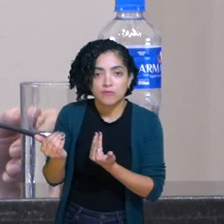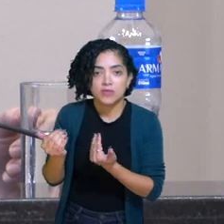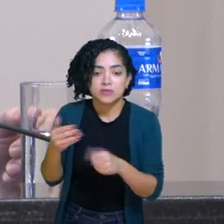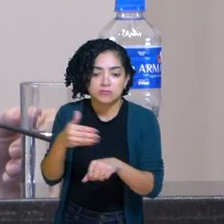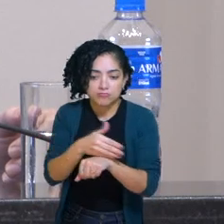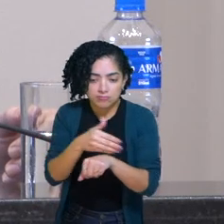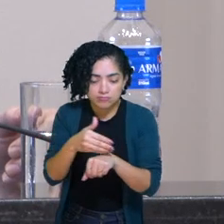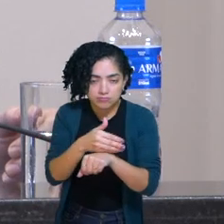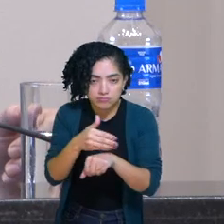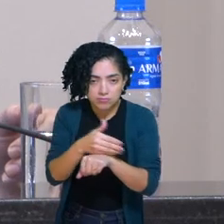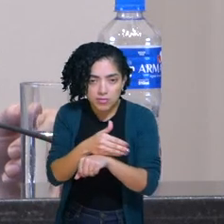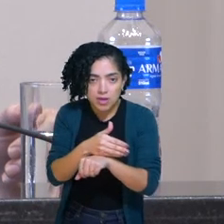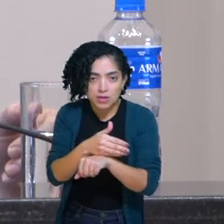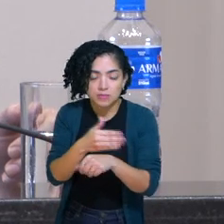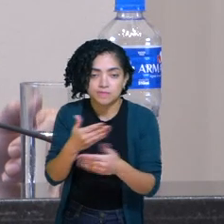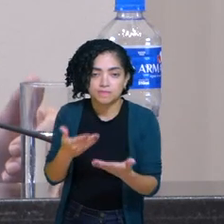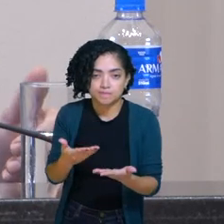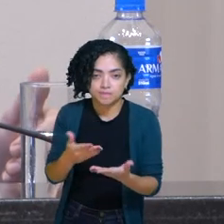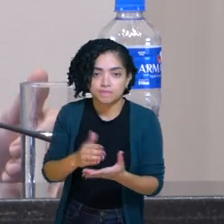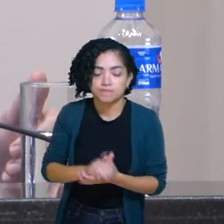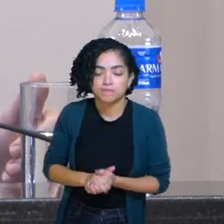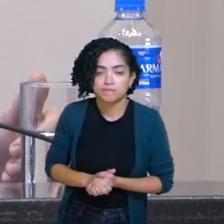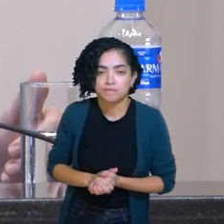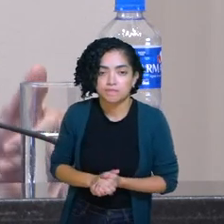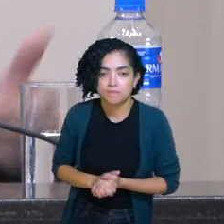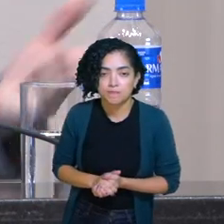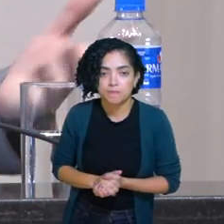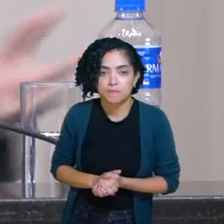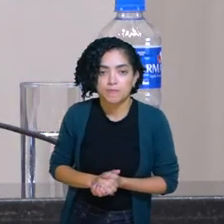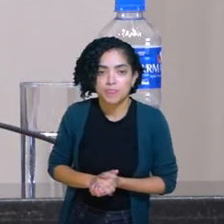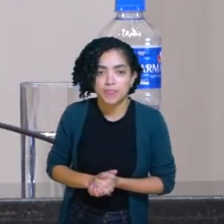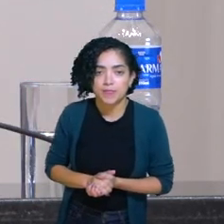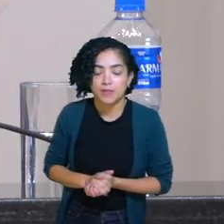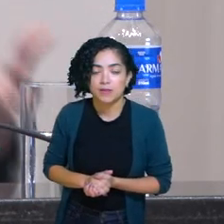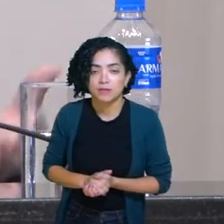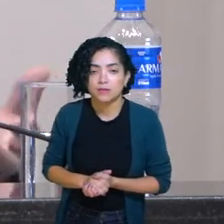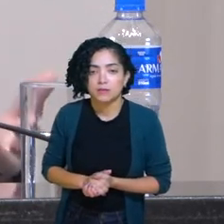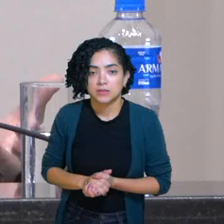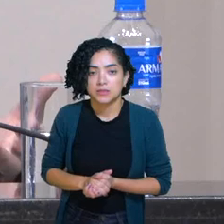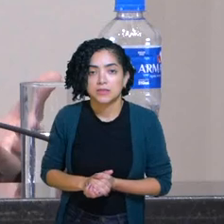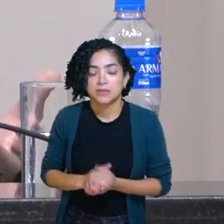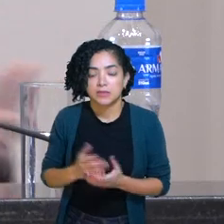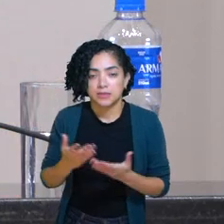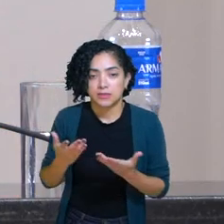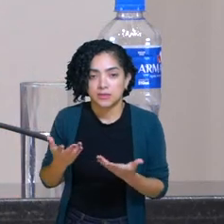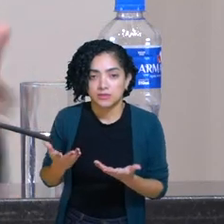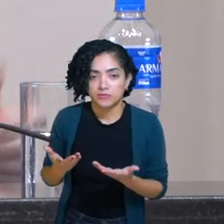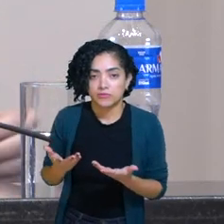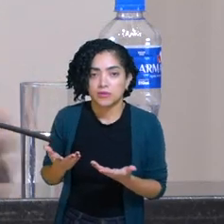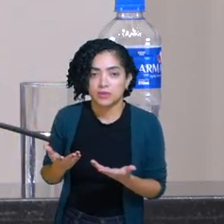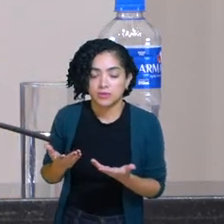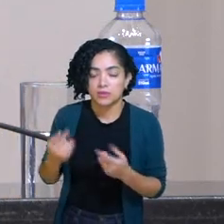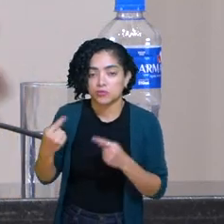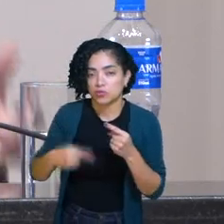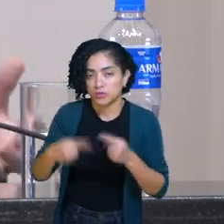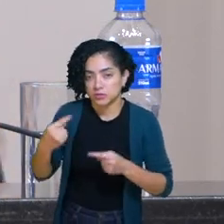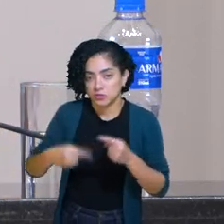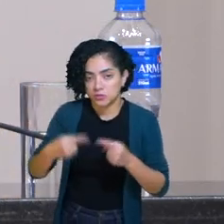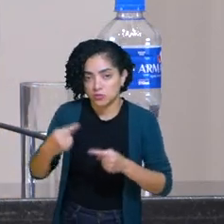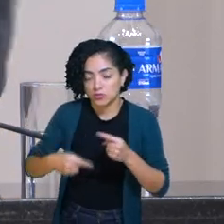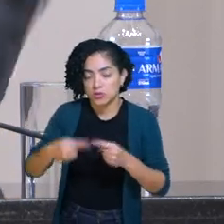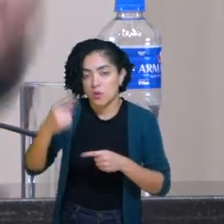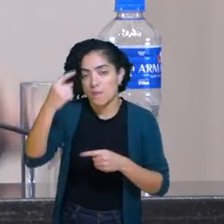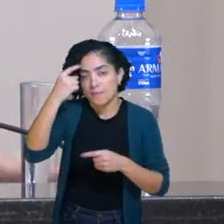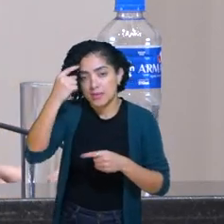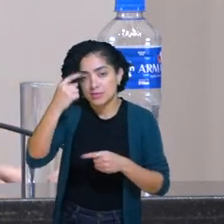docentes eh na da Educação Básica E aí vem nesse n Eh toda a discussão de repensar a